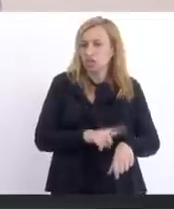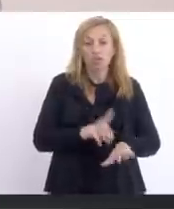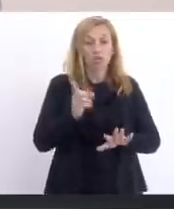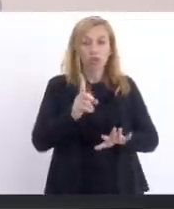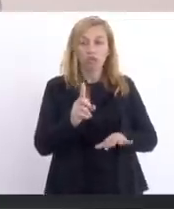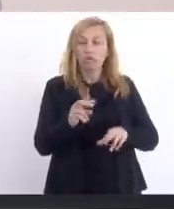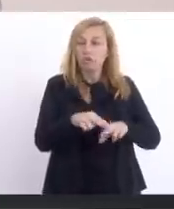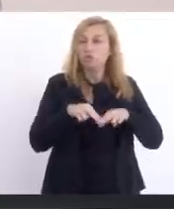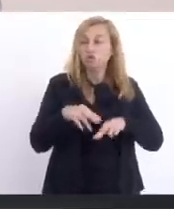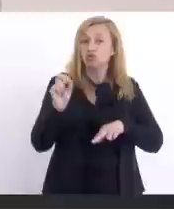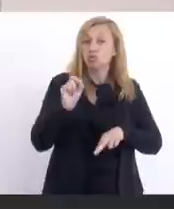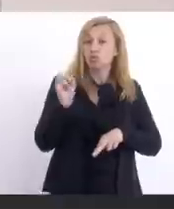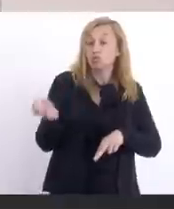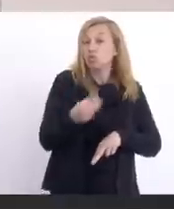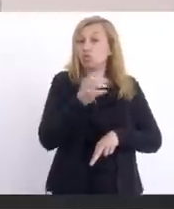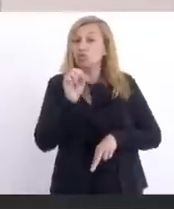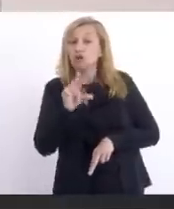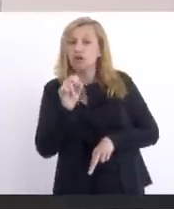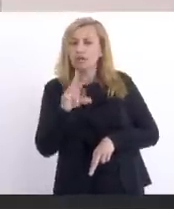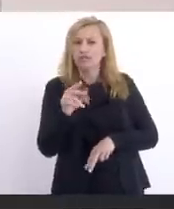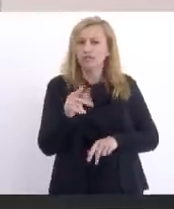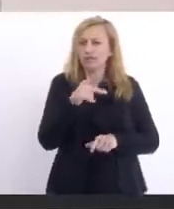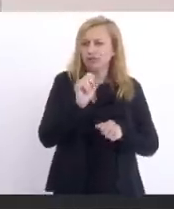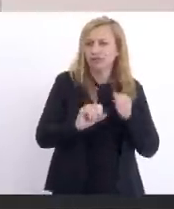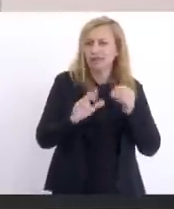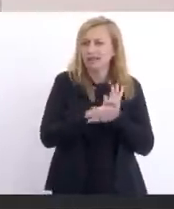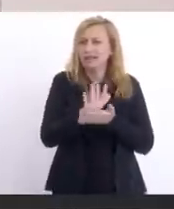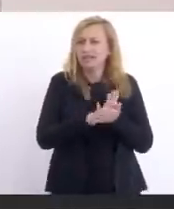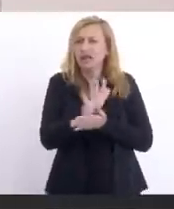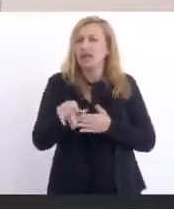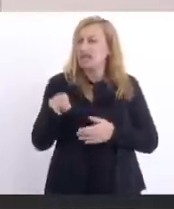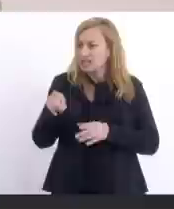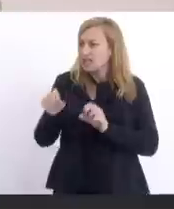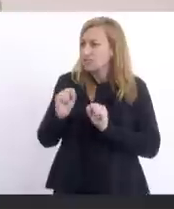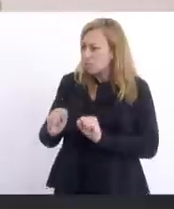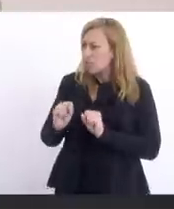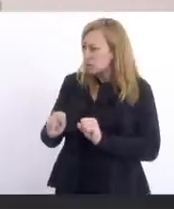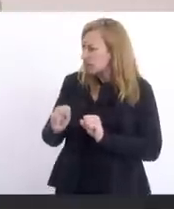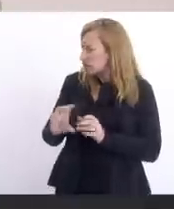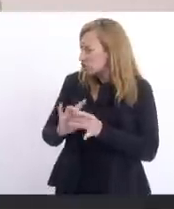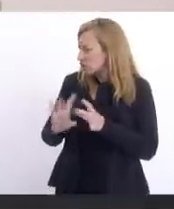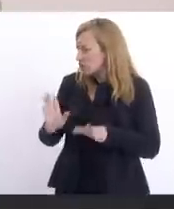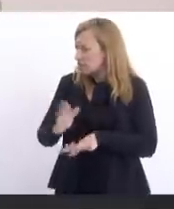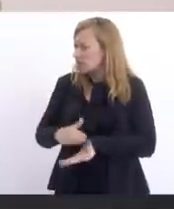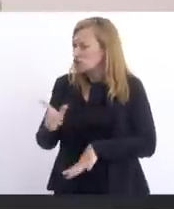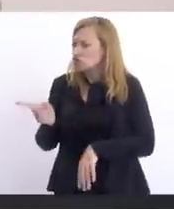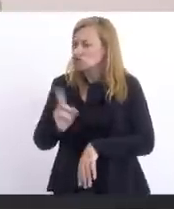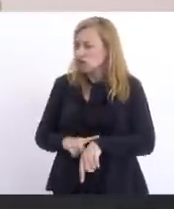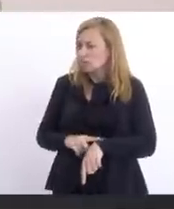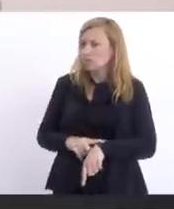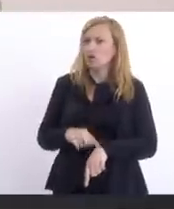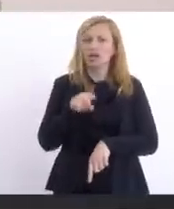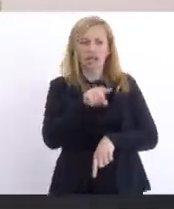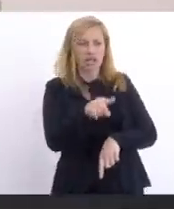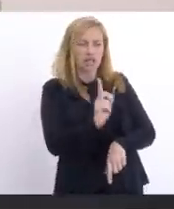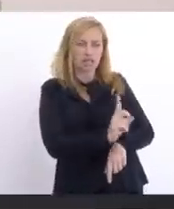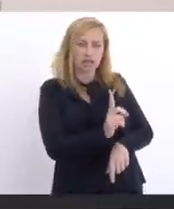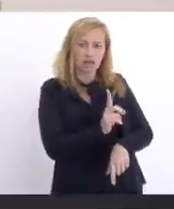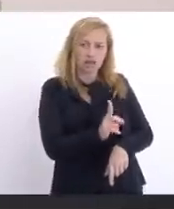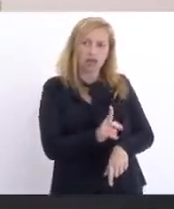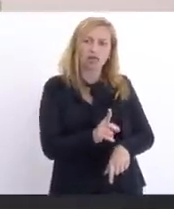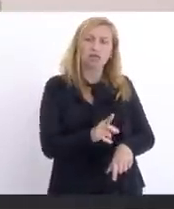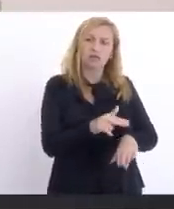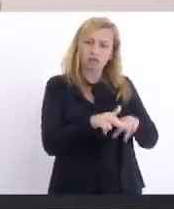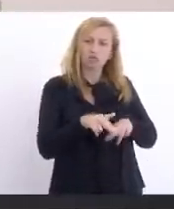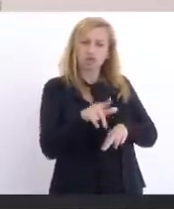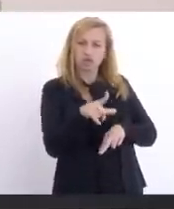ninguém fez nada para dizer isso aqui... Pode ser prorrogado por isso e por isso. Esse aqui, não. Esse aqui tem